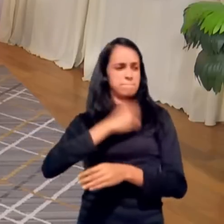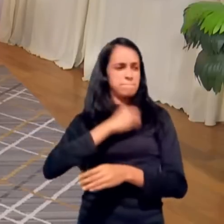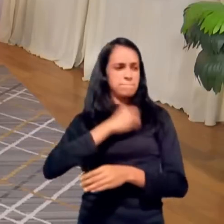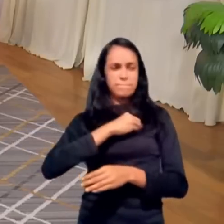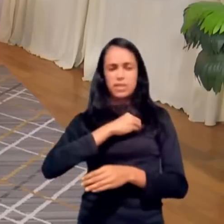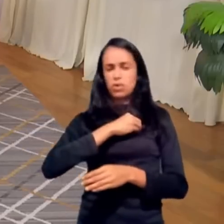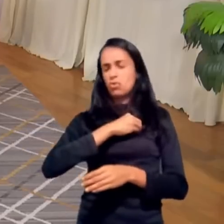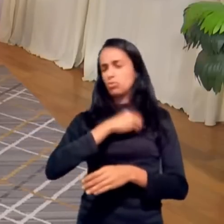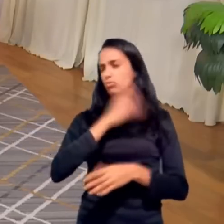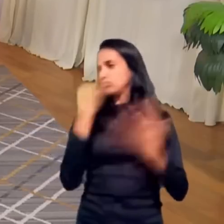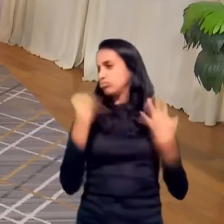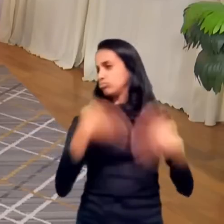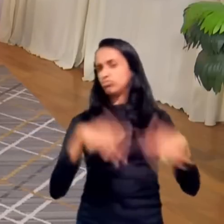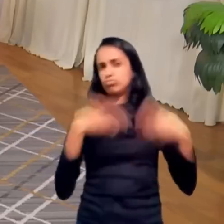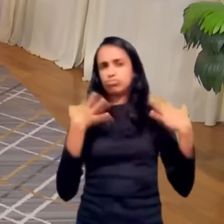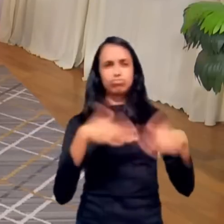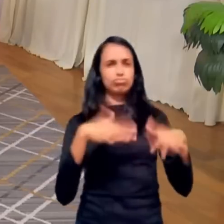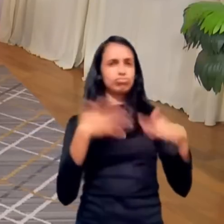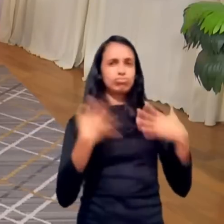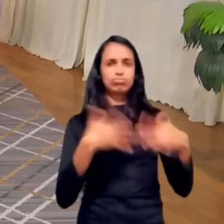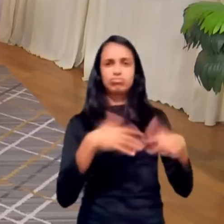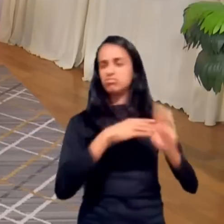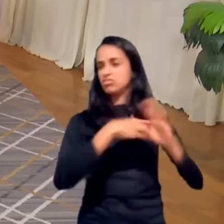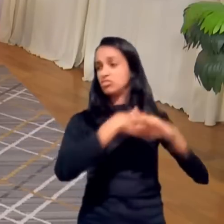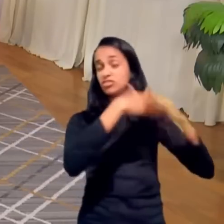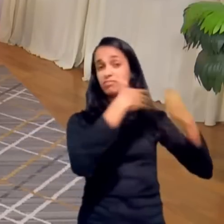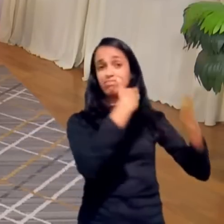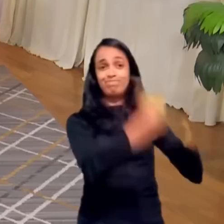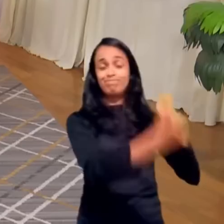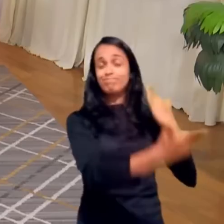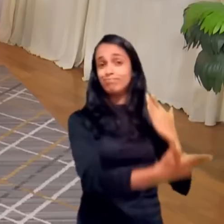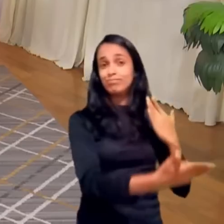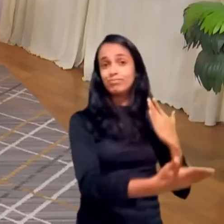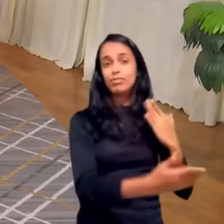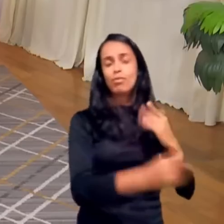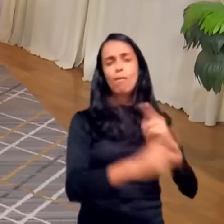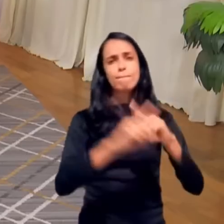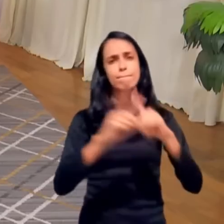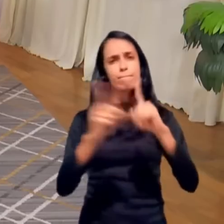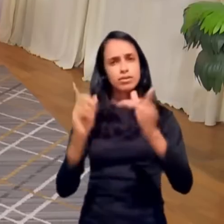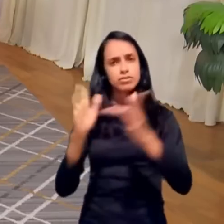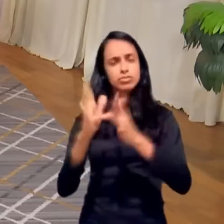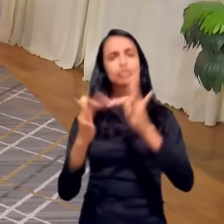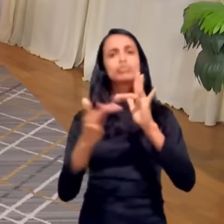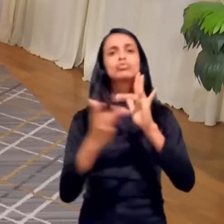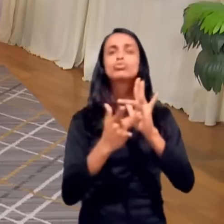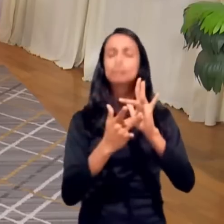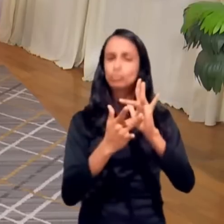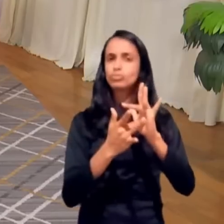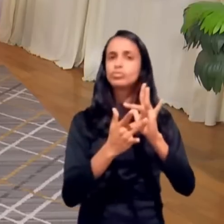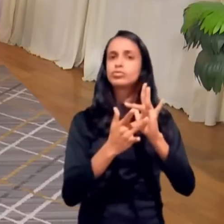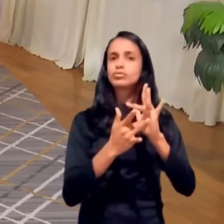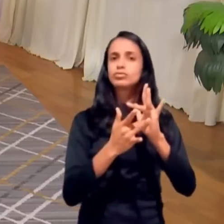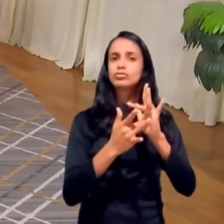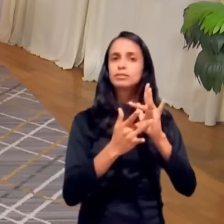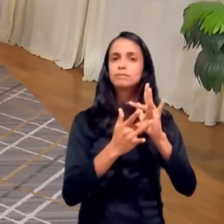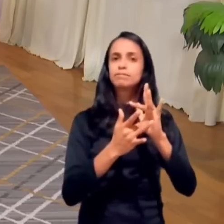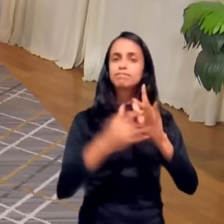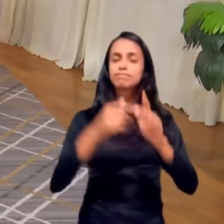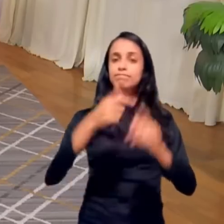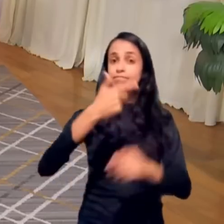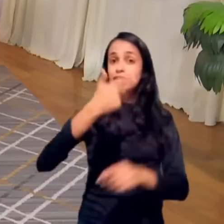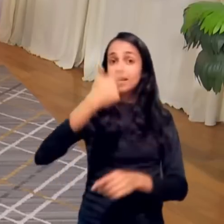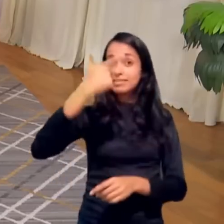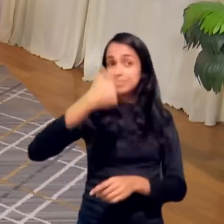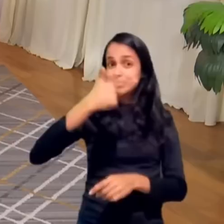chance. Queridos, o Salvador deu a Pedro uma segunda chance.